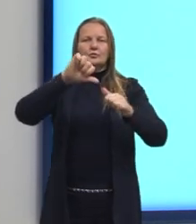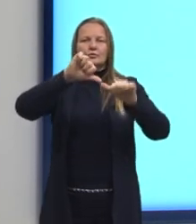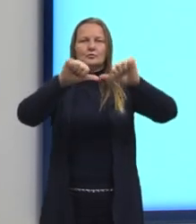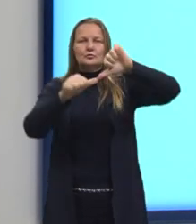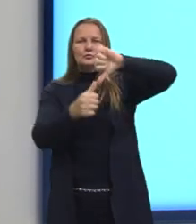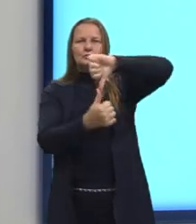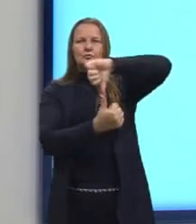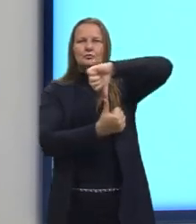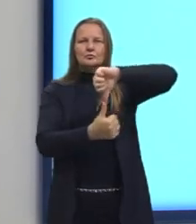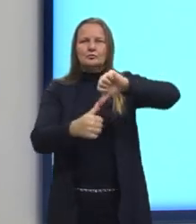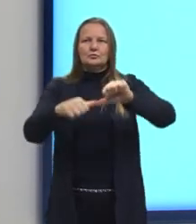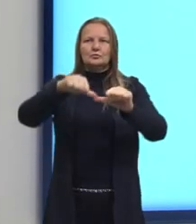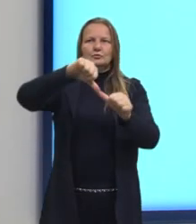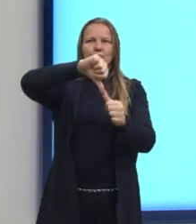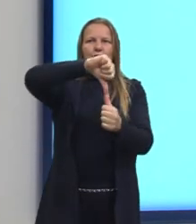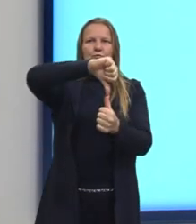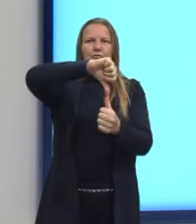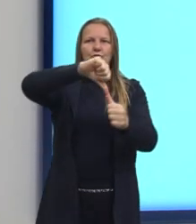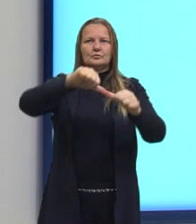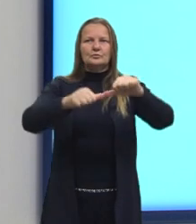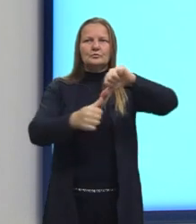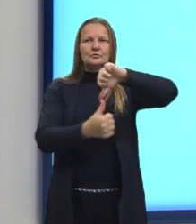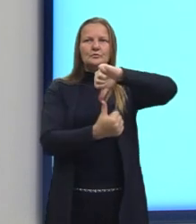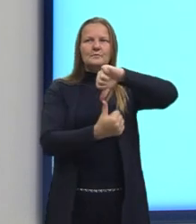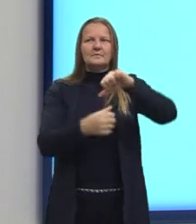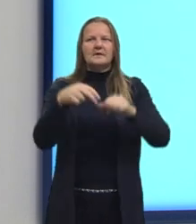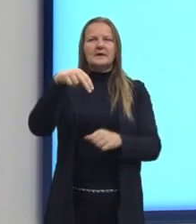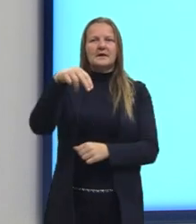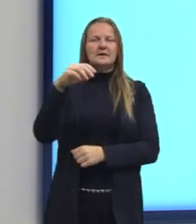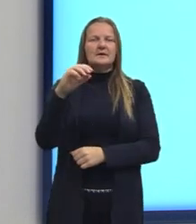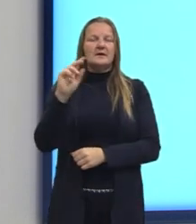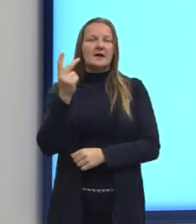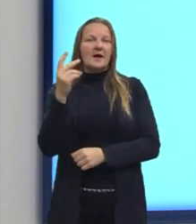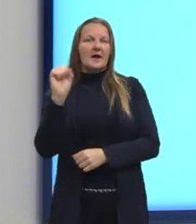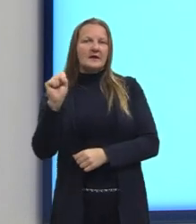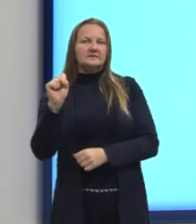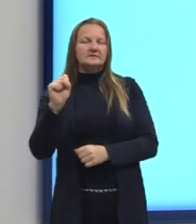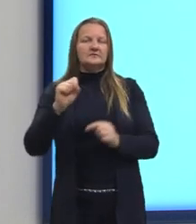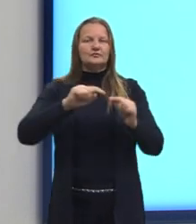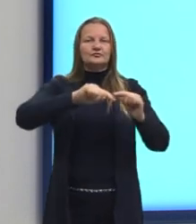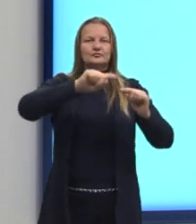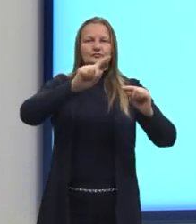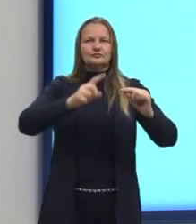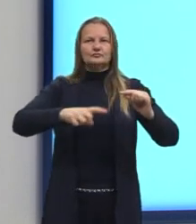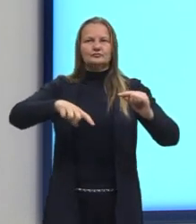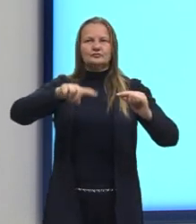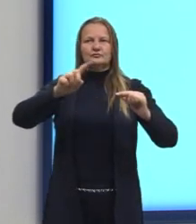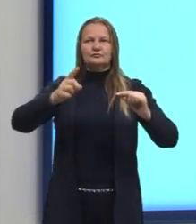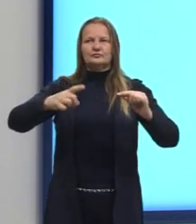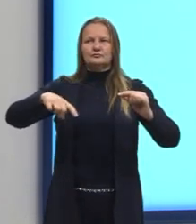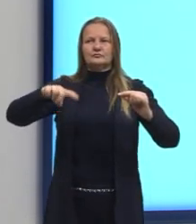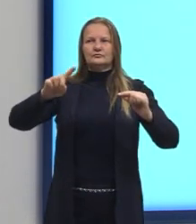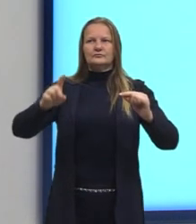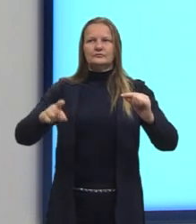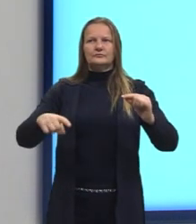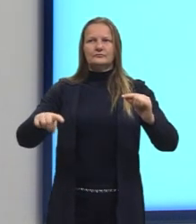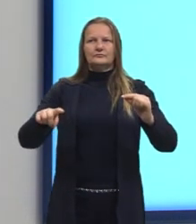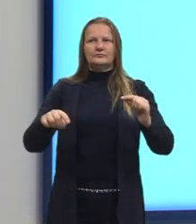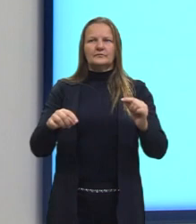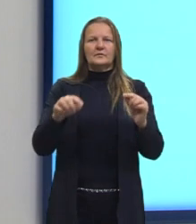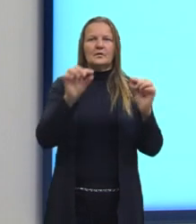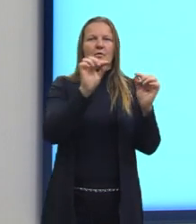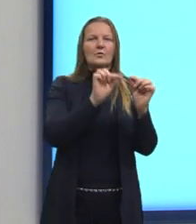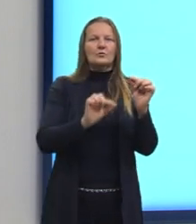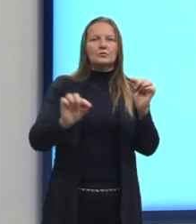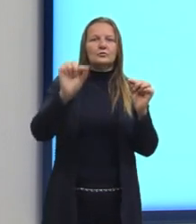uniforme para o MHS né que é o movimento harmônico simples então a gente fez a transferência né Desse